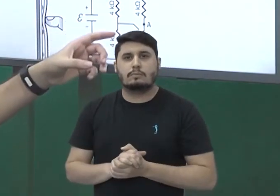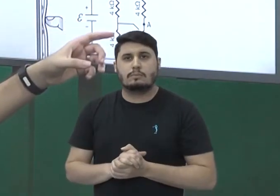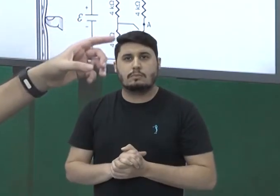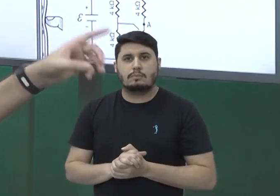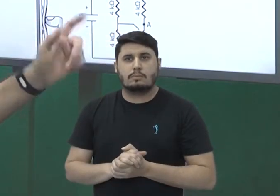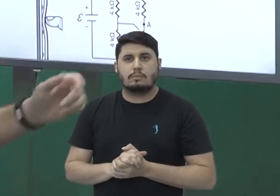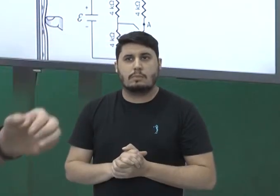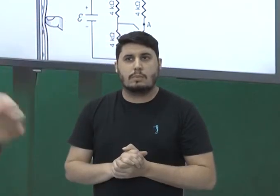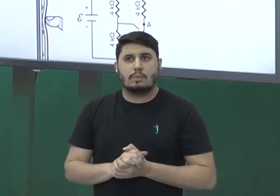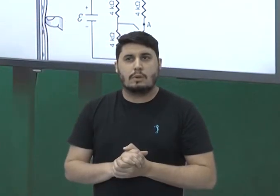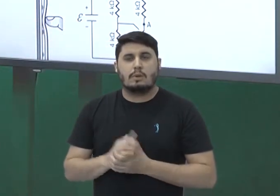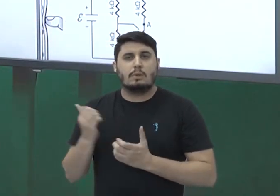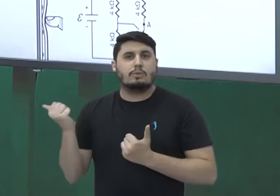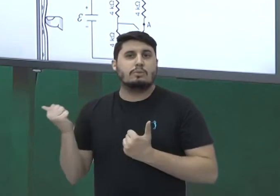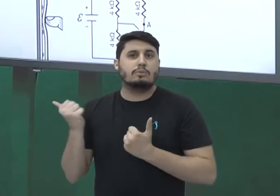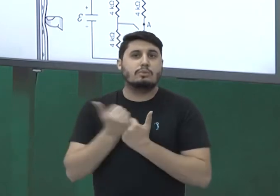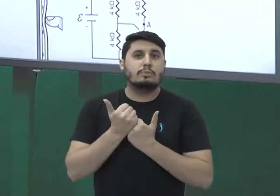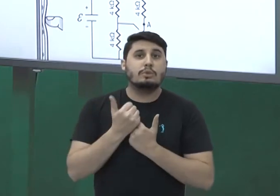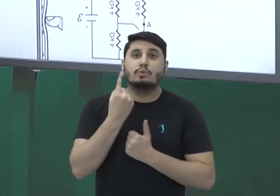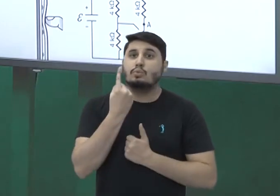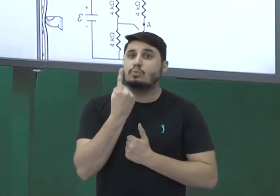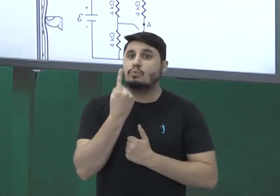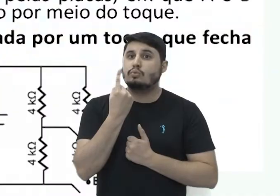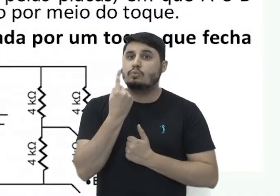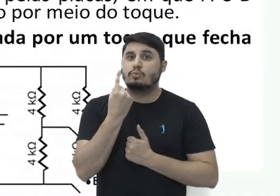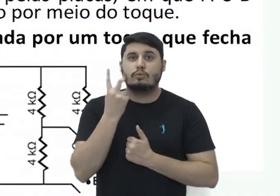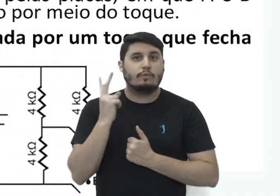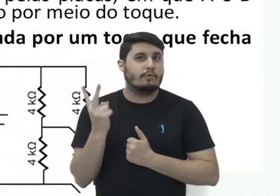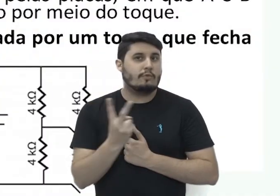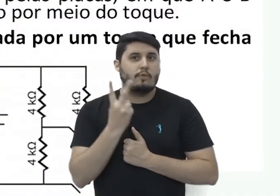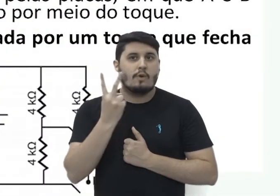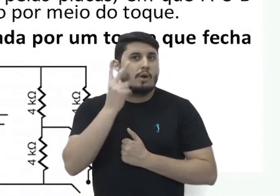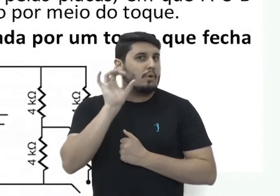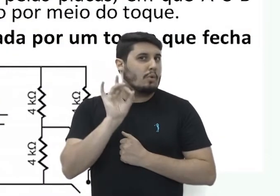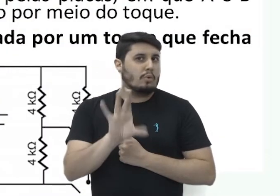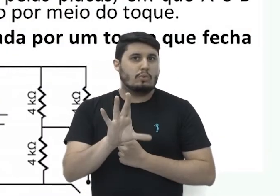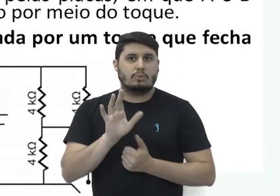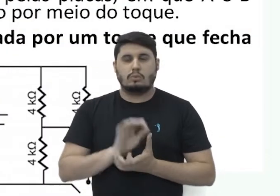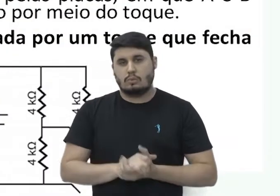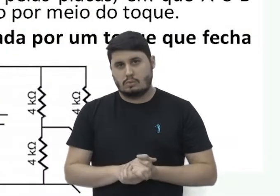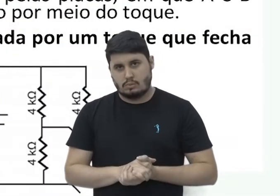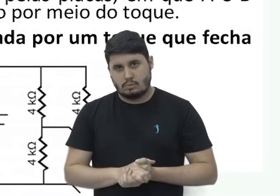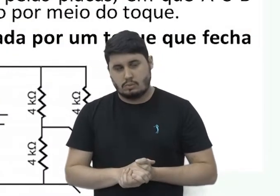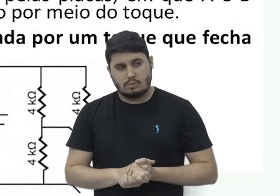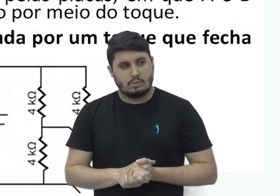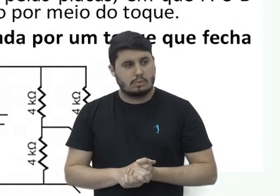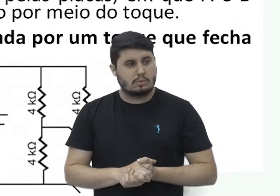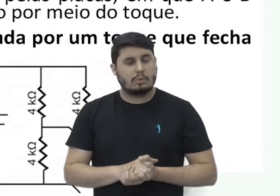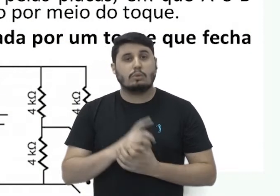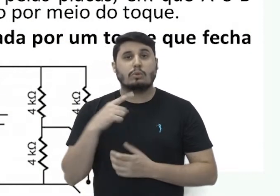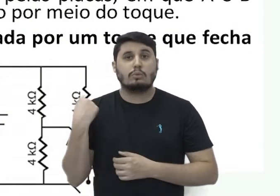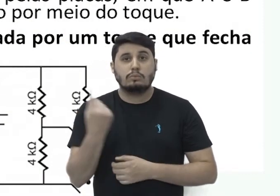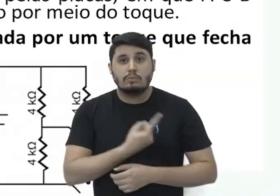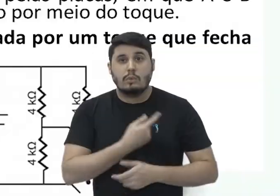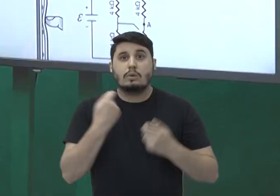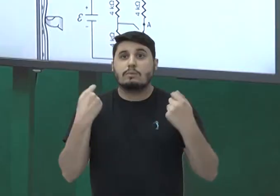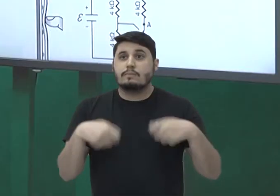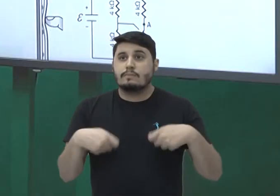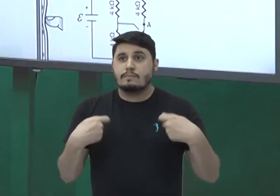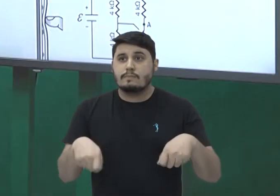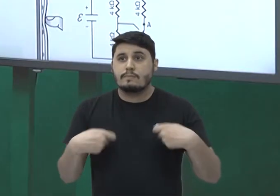falei, e substituindo por um único. Tá certo? E substituindo por um único. Então nós precisamos fazer